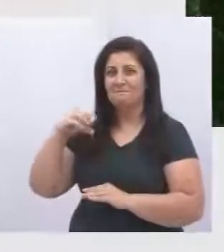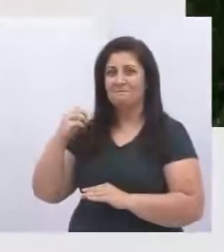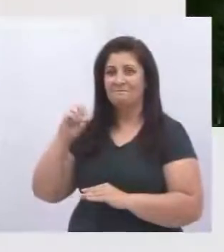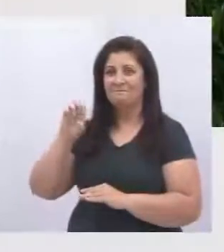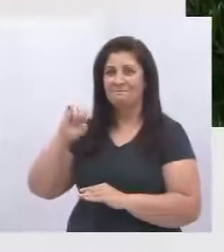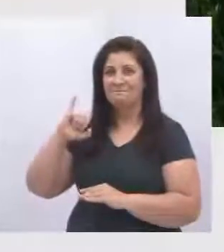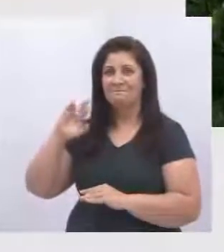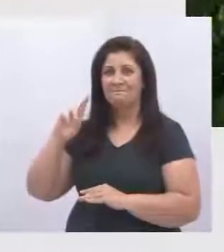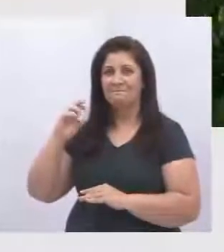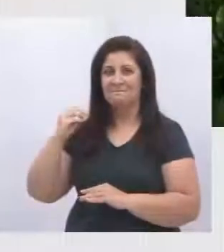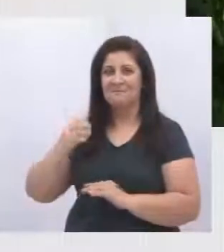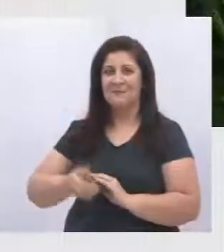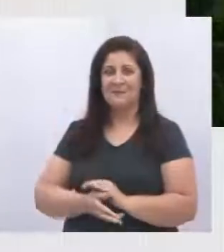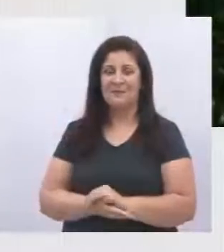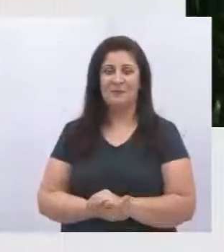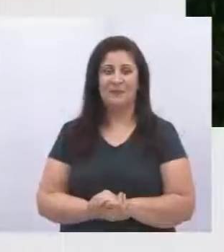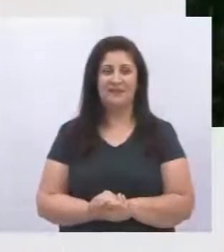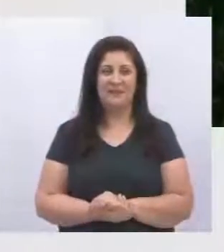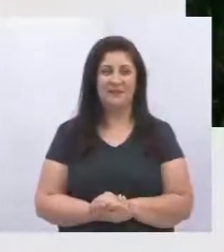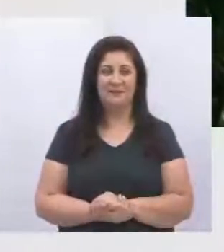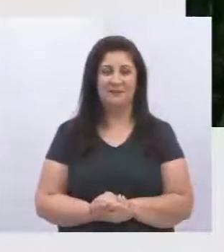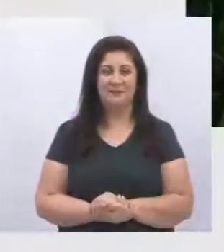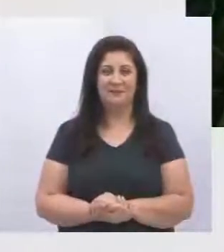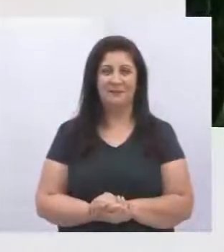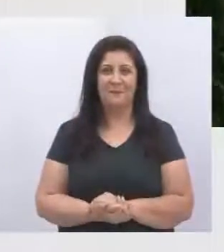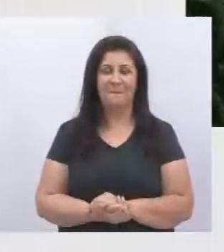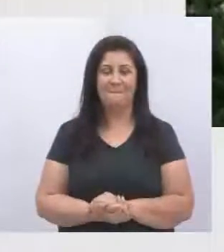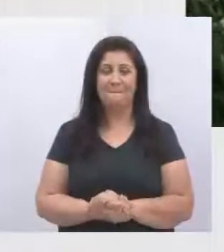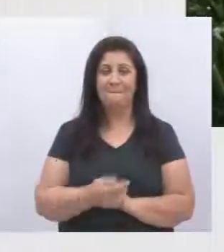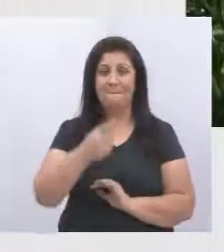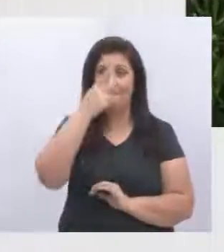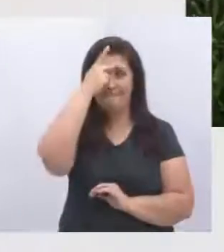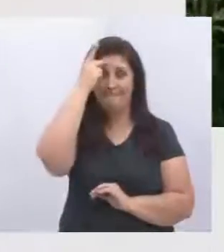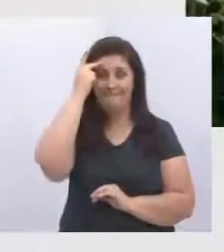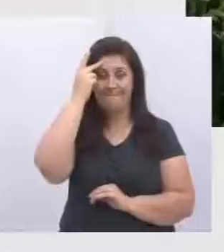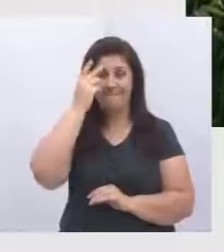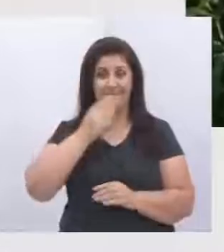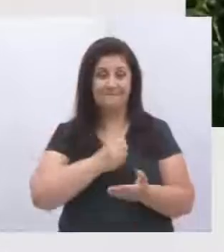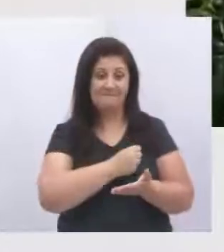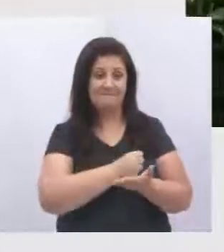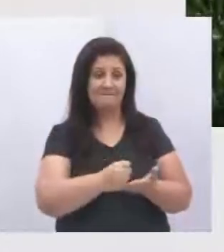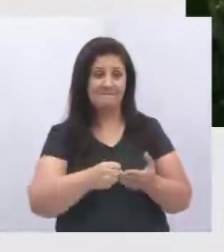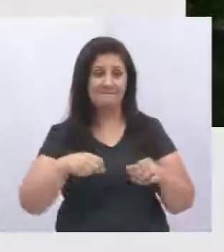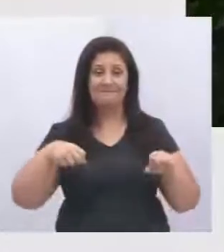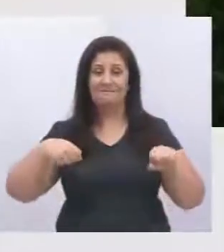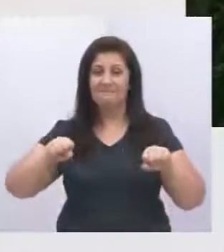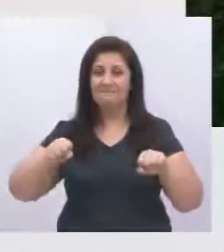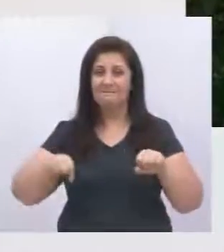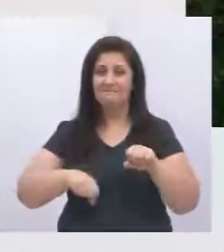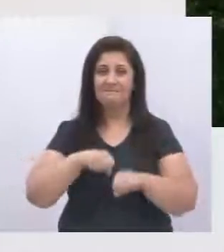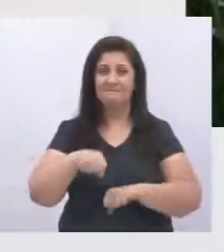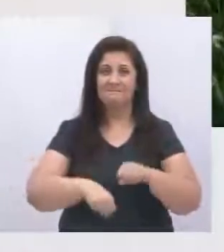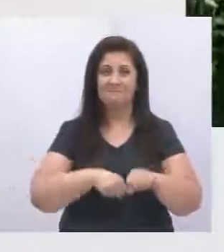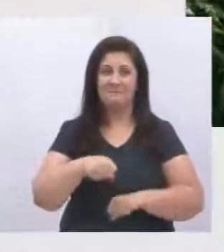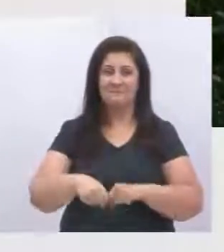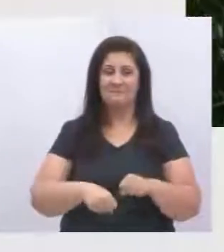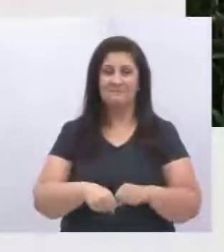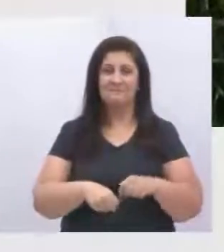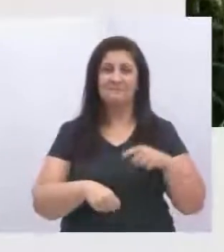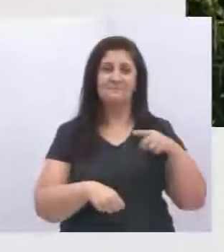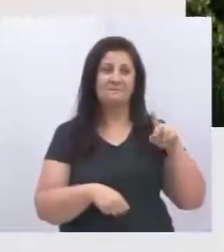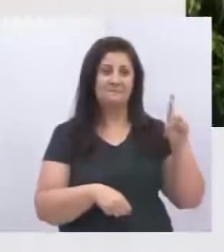do Parque Meia Lua e da cidade de Jacareí passam por aqui de moto e de bicicleta para